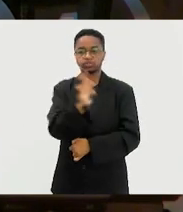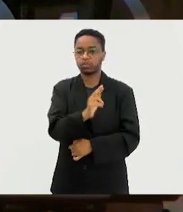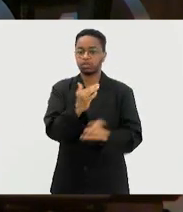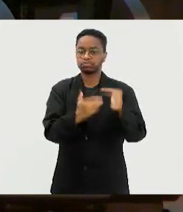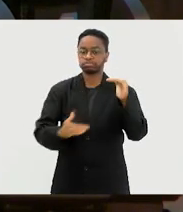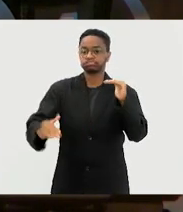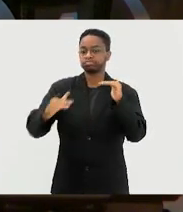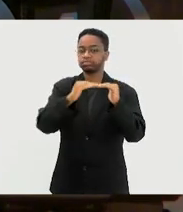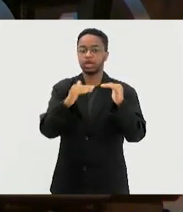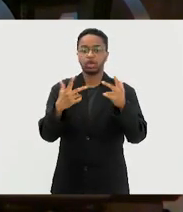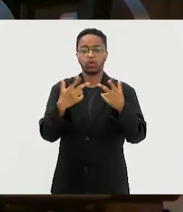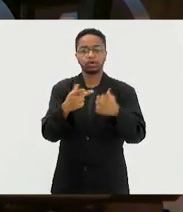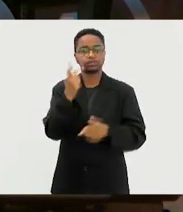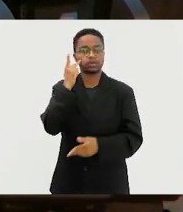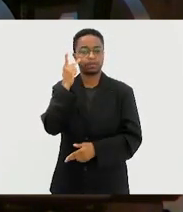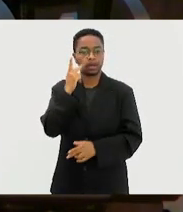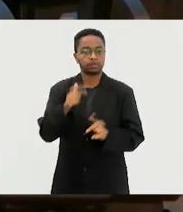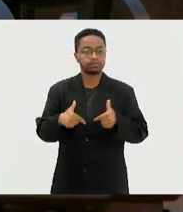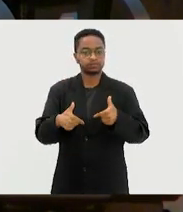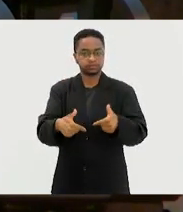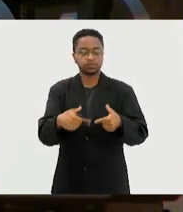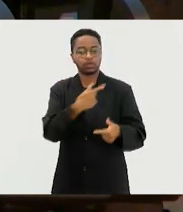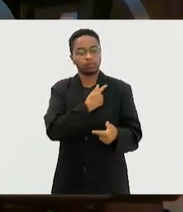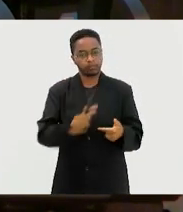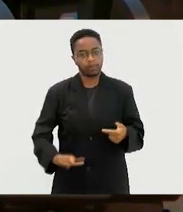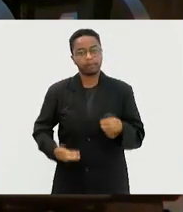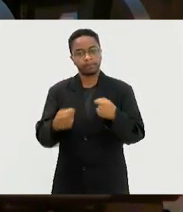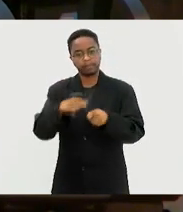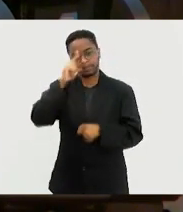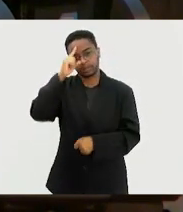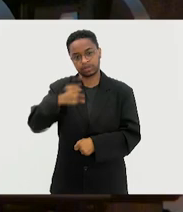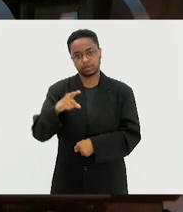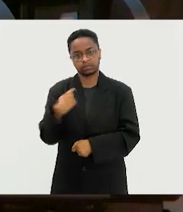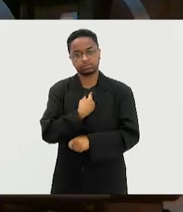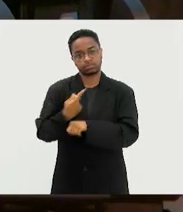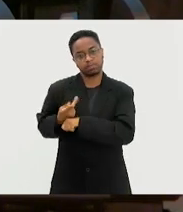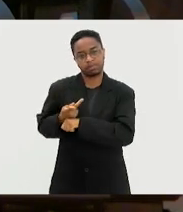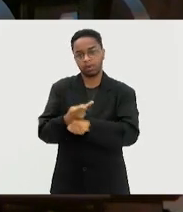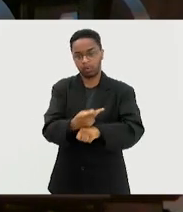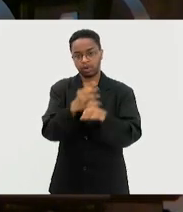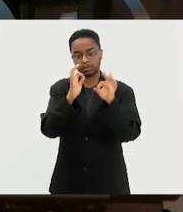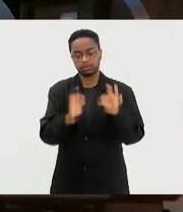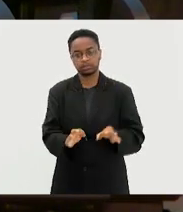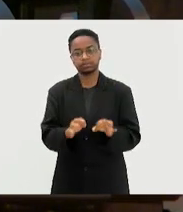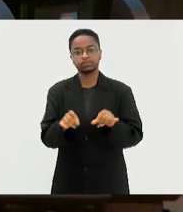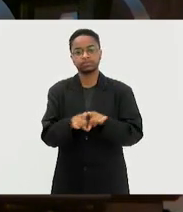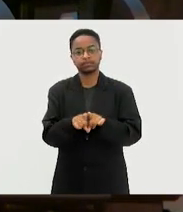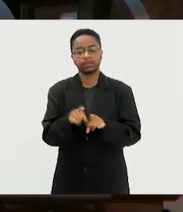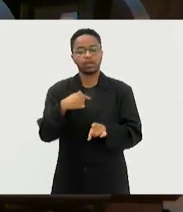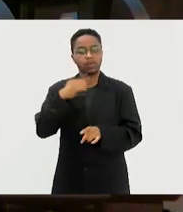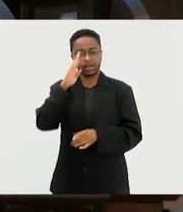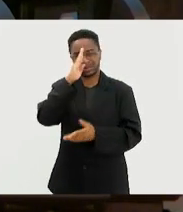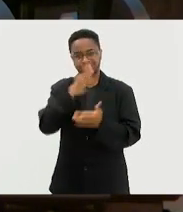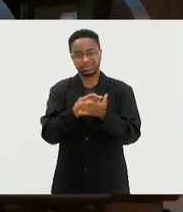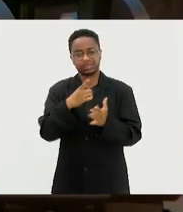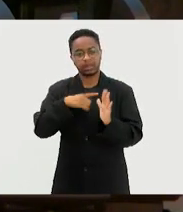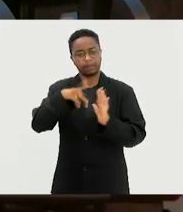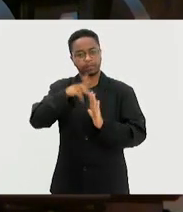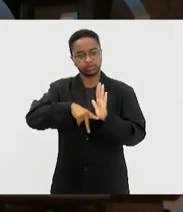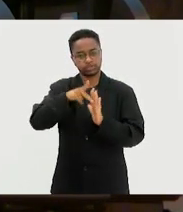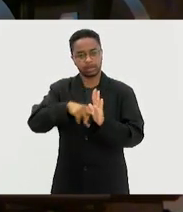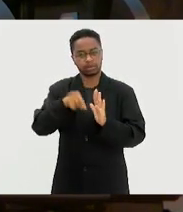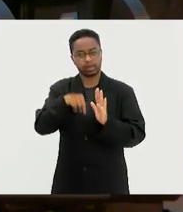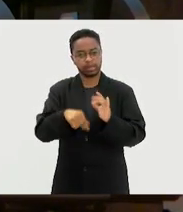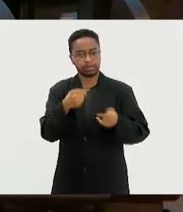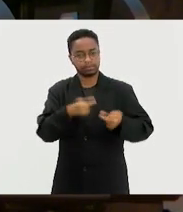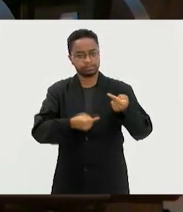São Paulo. O governador tem que pegar e mandar mesmo, irmão, vamos pegar, vamos caçar. Existe, salvo se eu estiver enganado, um projeto aqui tramitando na casa